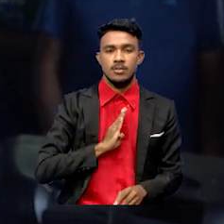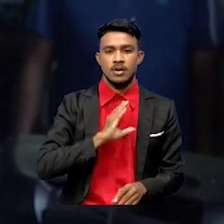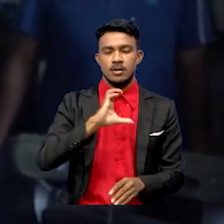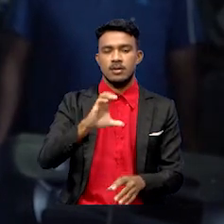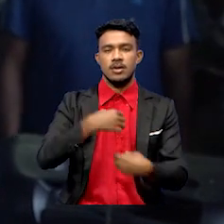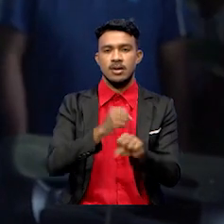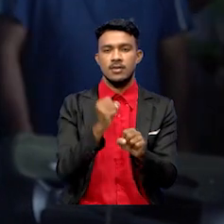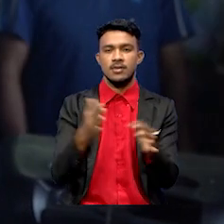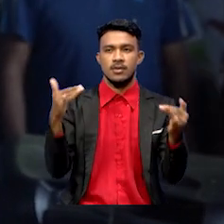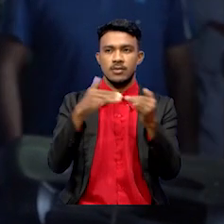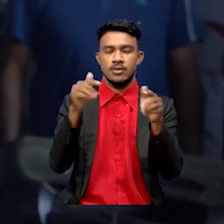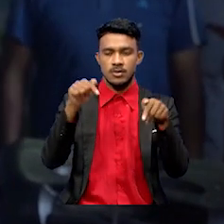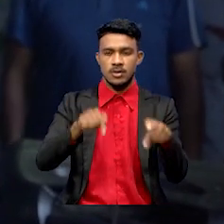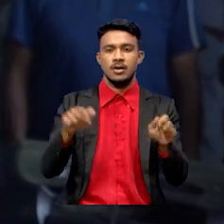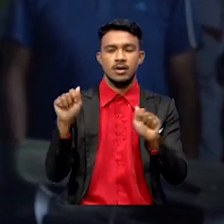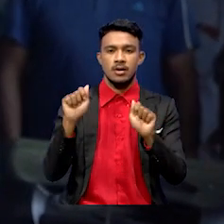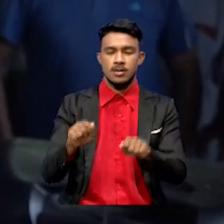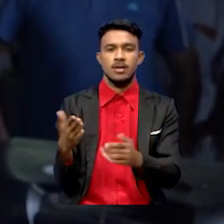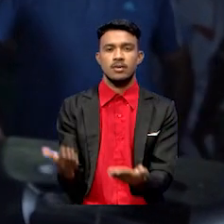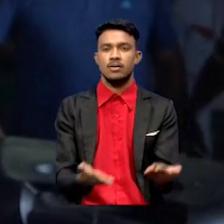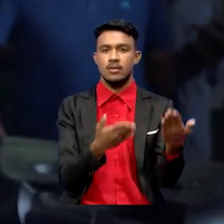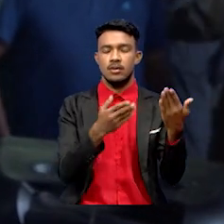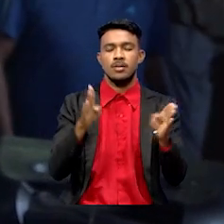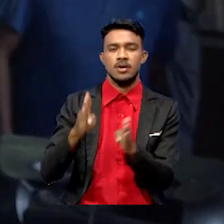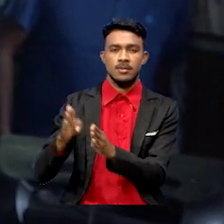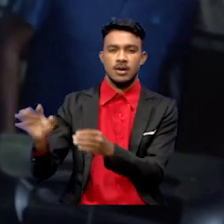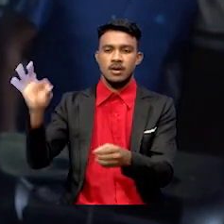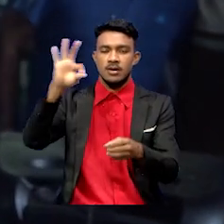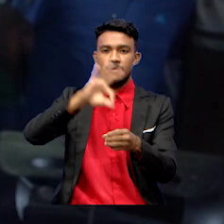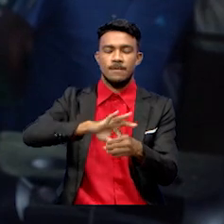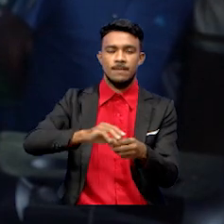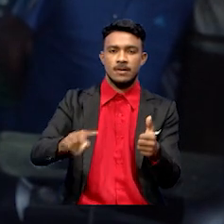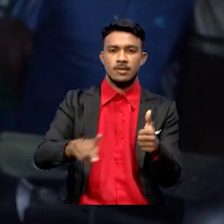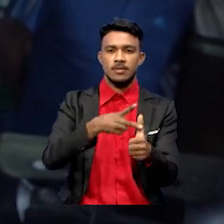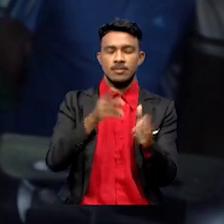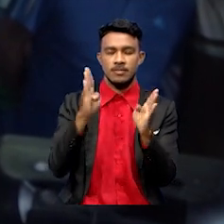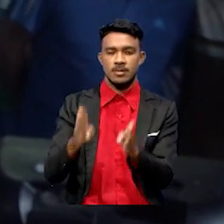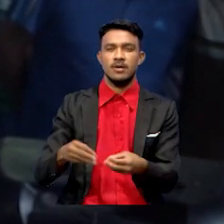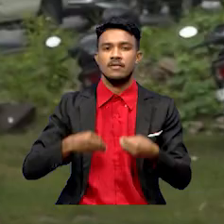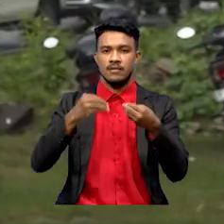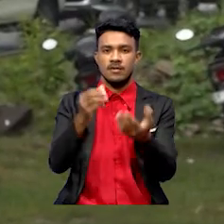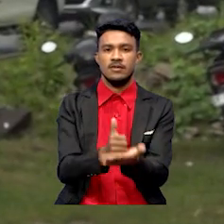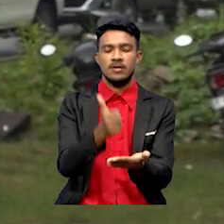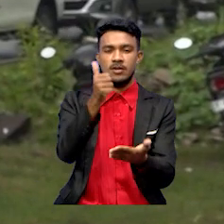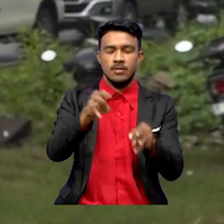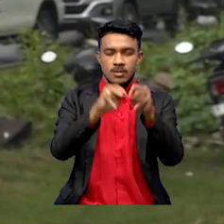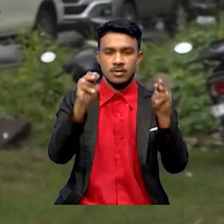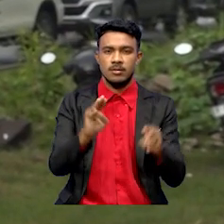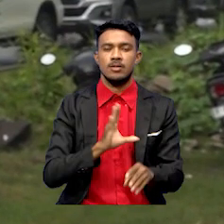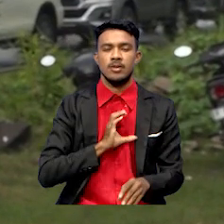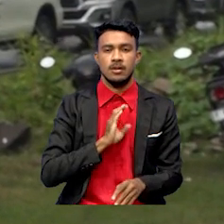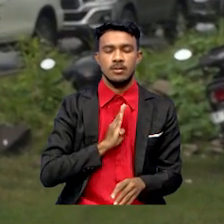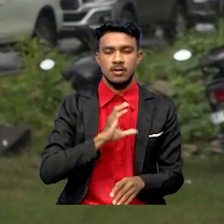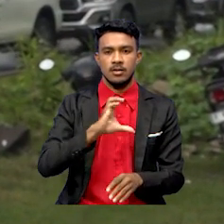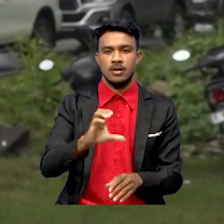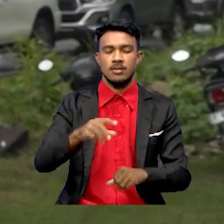rené lori prepara an se a segunda volta sira bem preparado a tu for vitória ser Boucau. Coordenador Partido